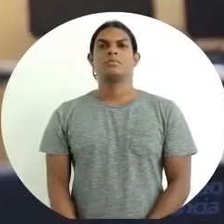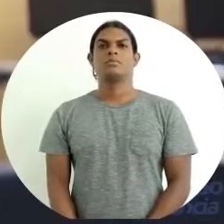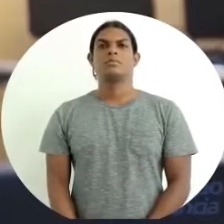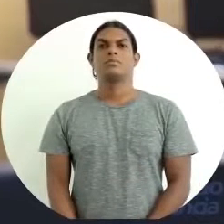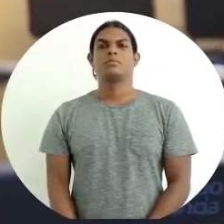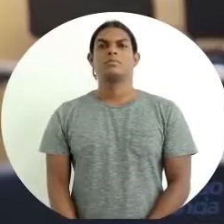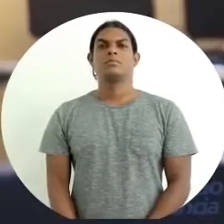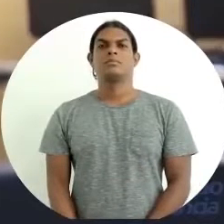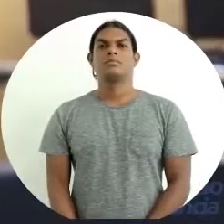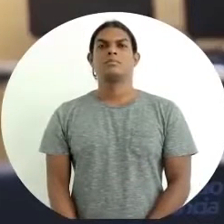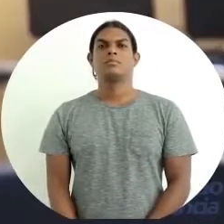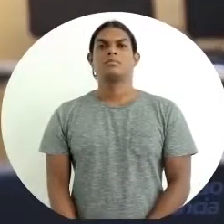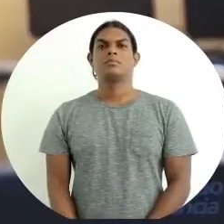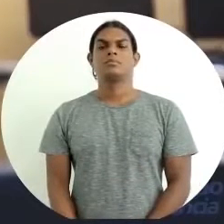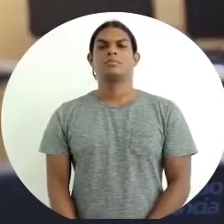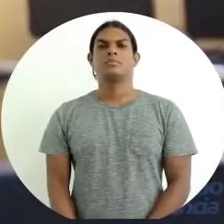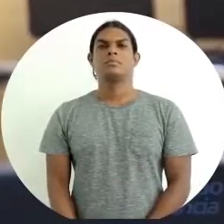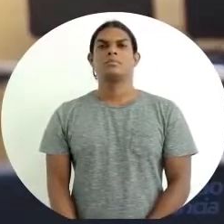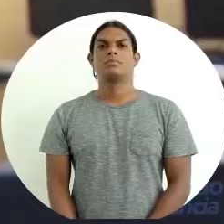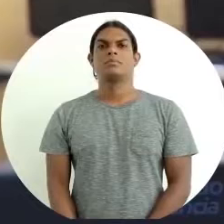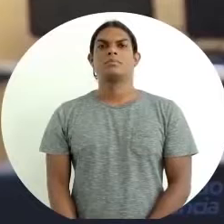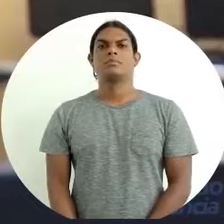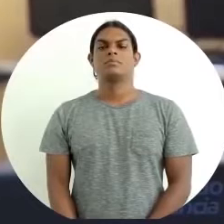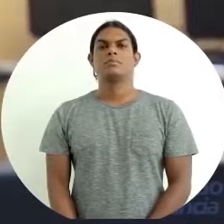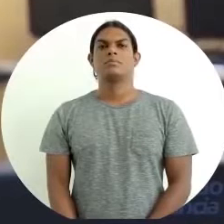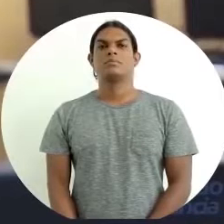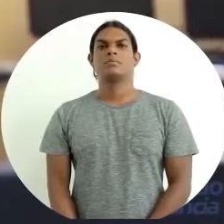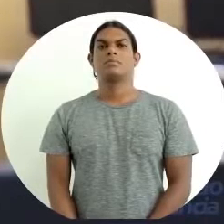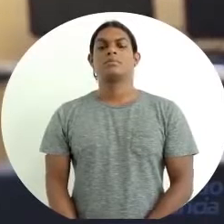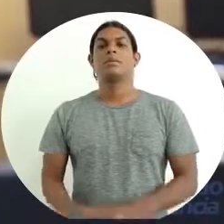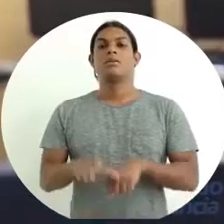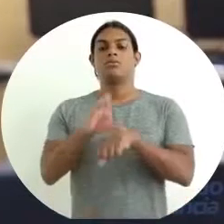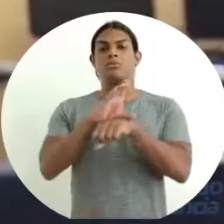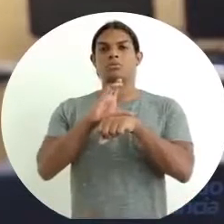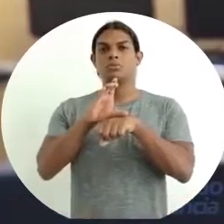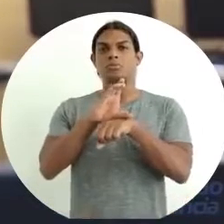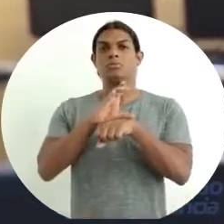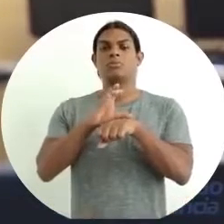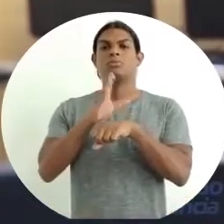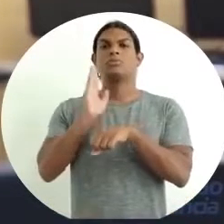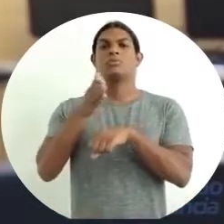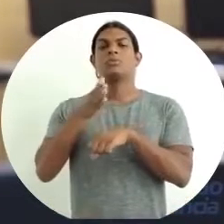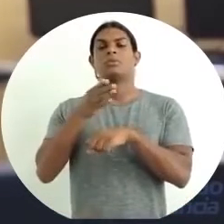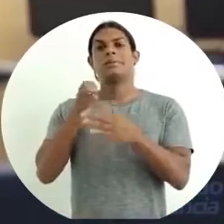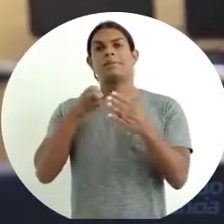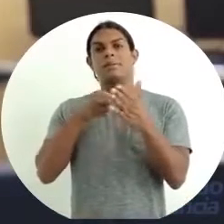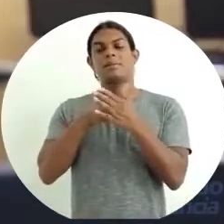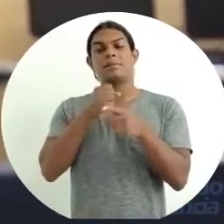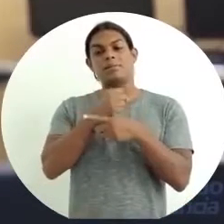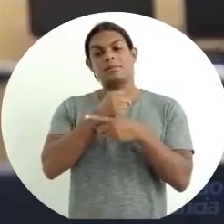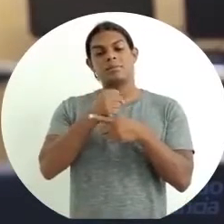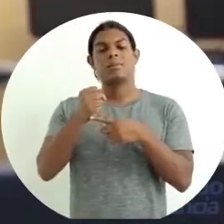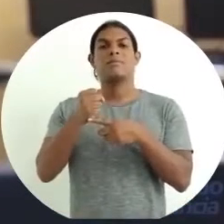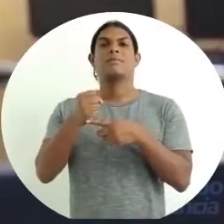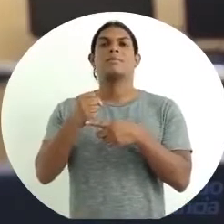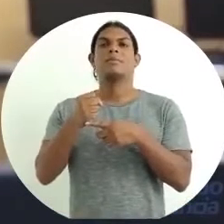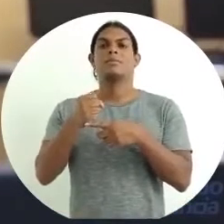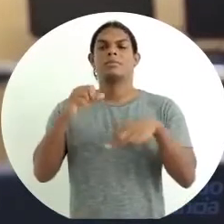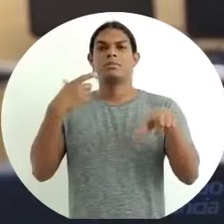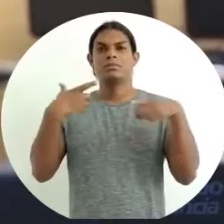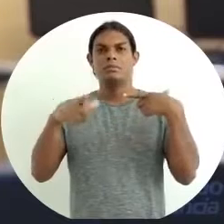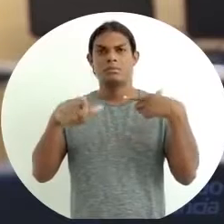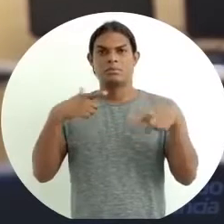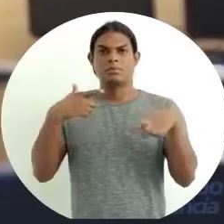reduzir os riscos próprios do trabalho. Então, a própria Constituição já vem garantindo ao